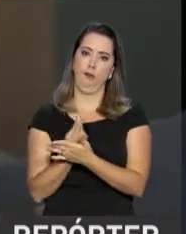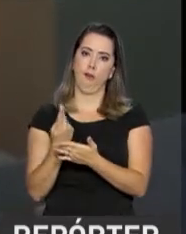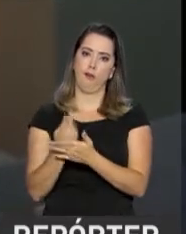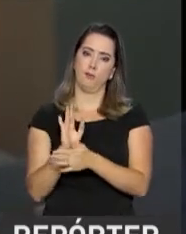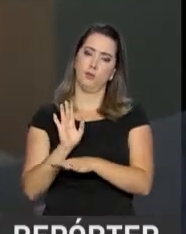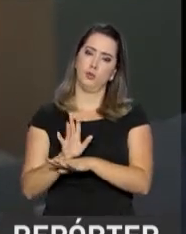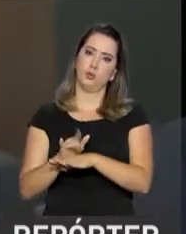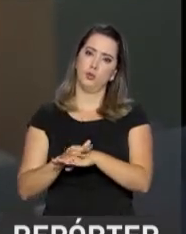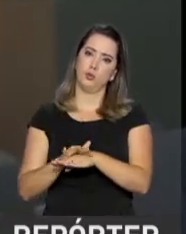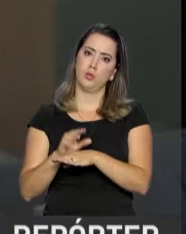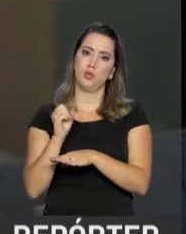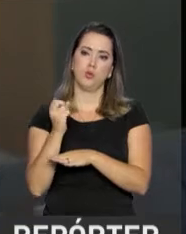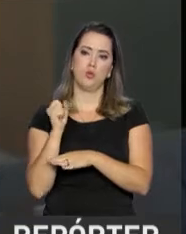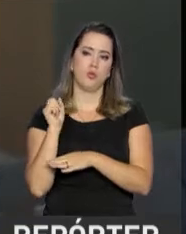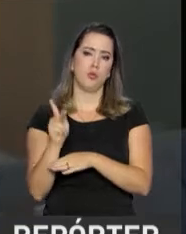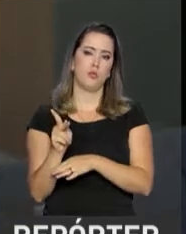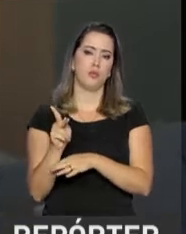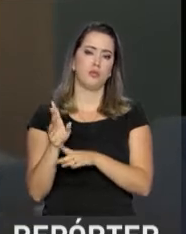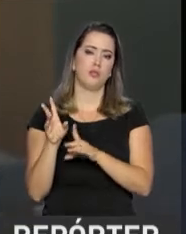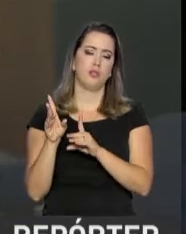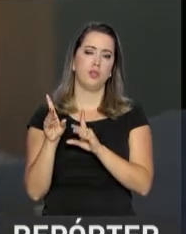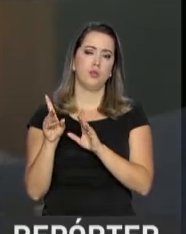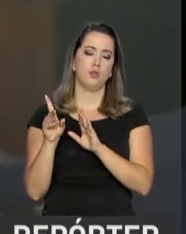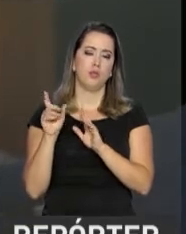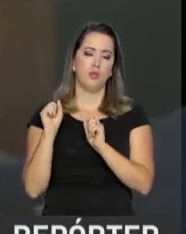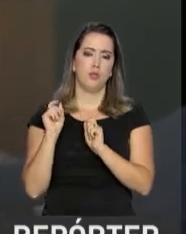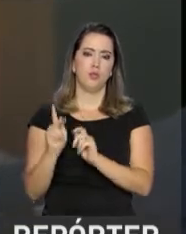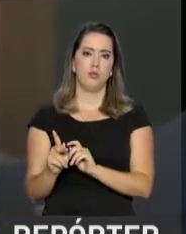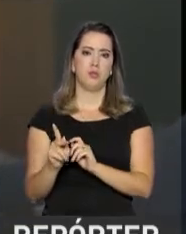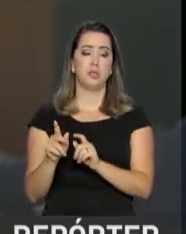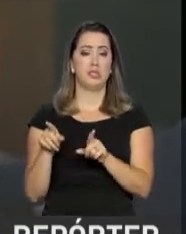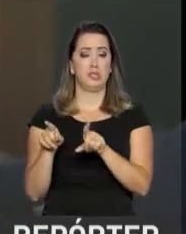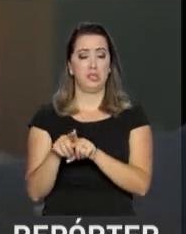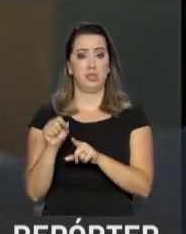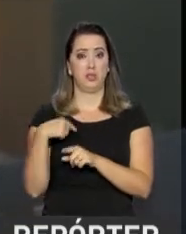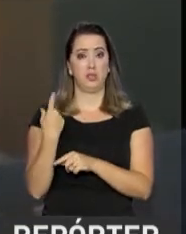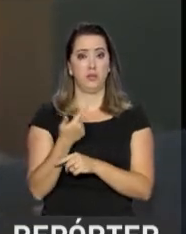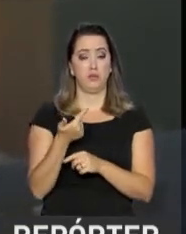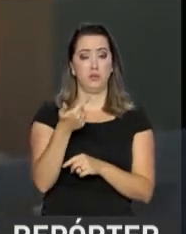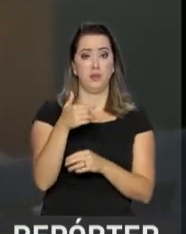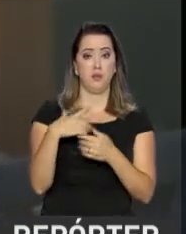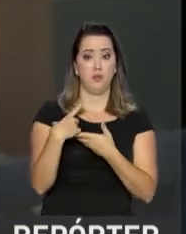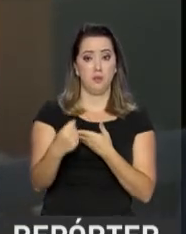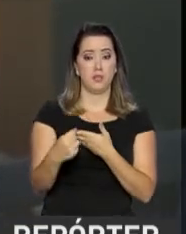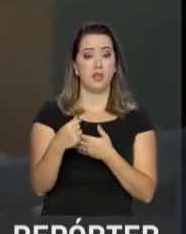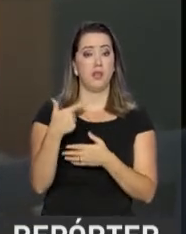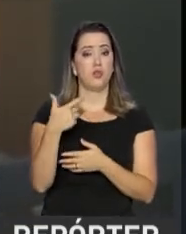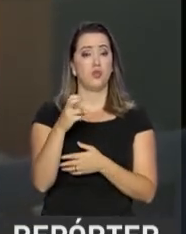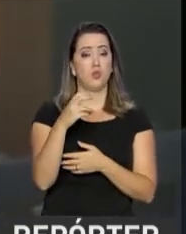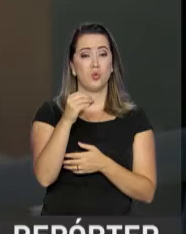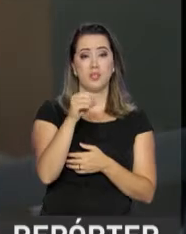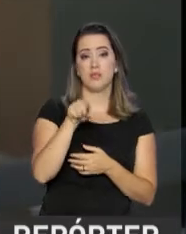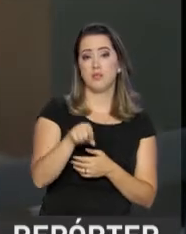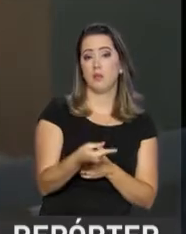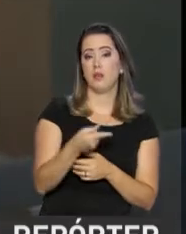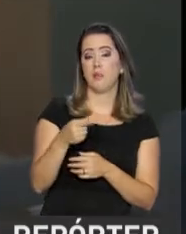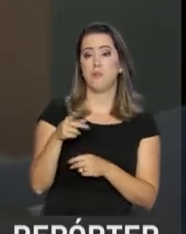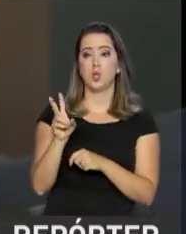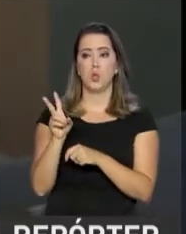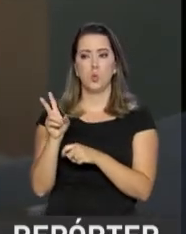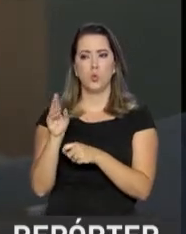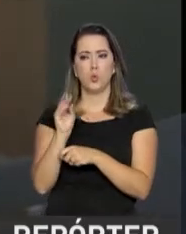ou aposentadoria por invalidez nós vamos sair de 250 mil perícias que nós realizamos no ano de 2017